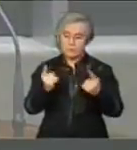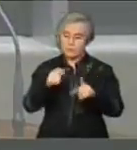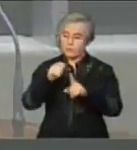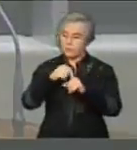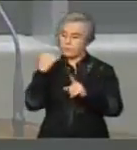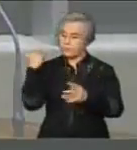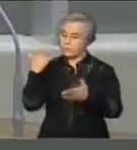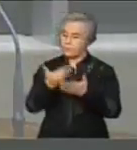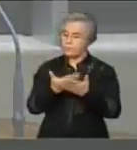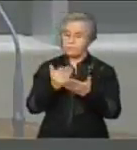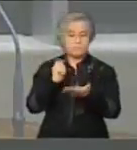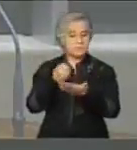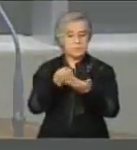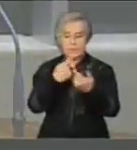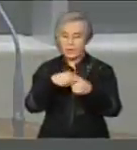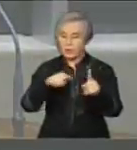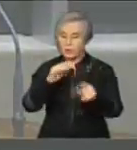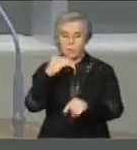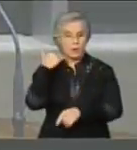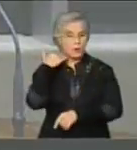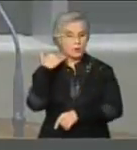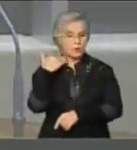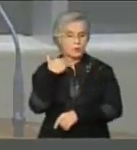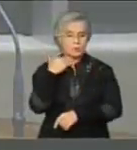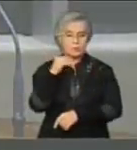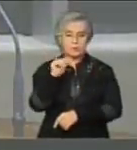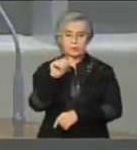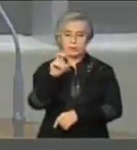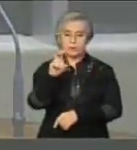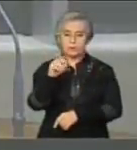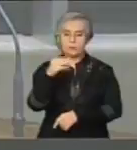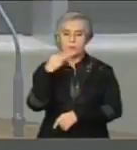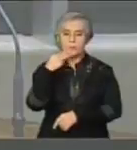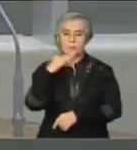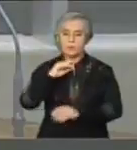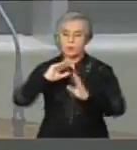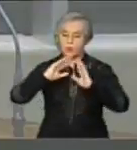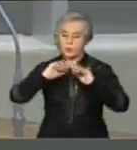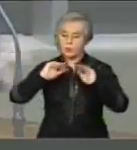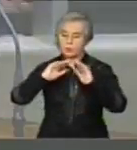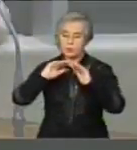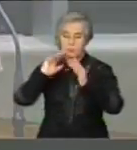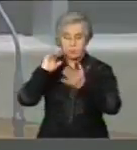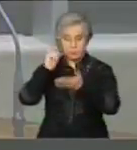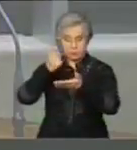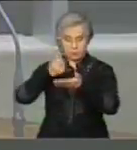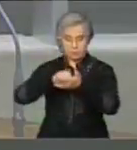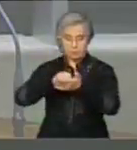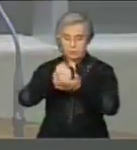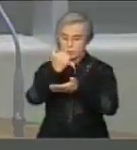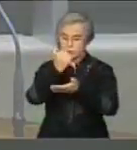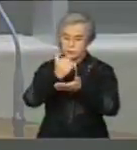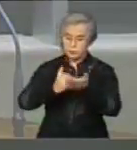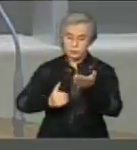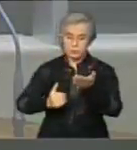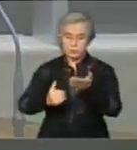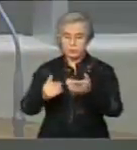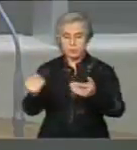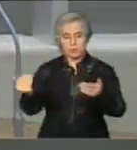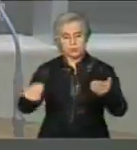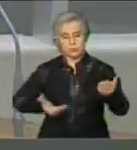deixou de pagar os bancos 150 milhões de empréstimos consignados, descontados dos